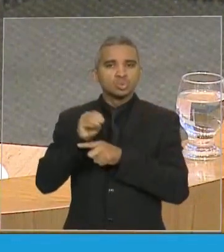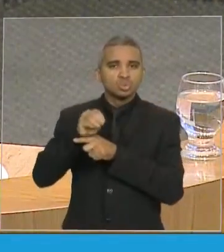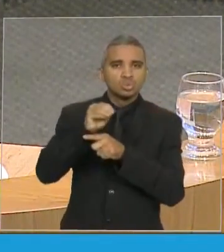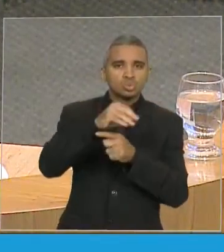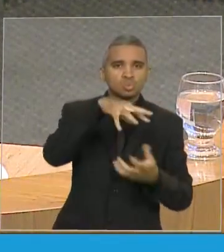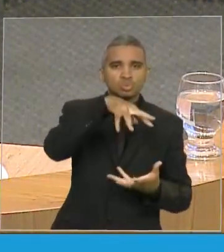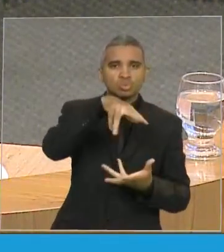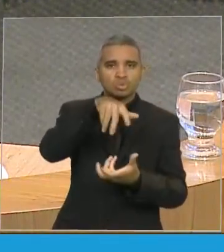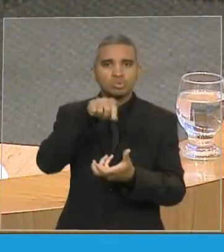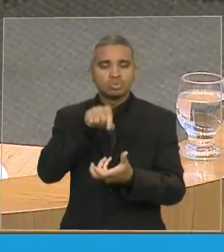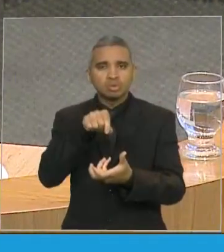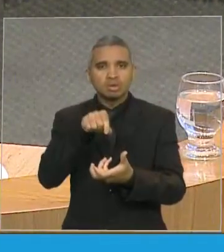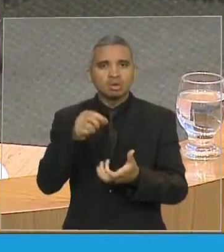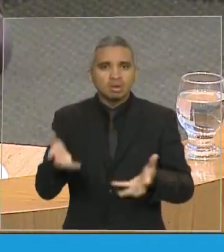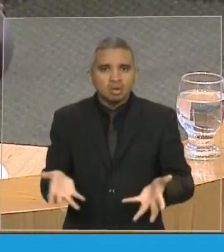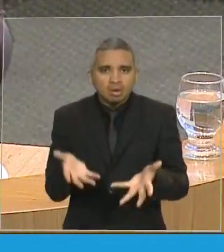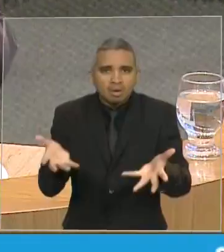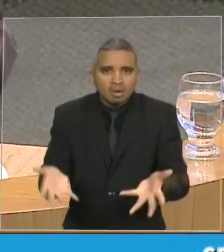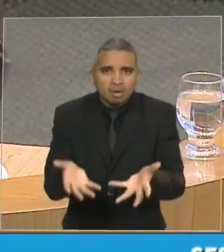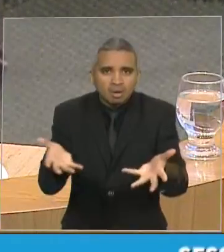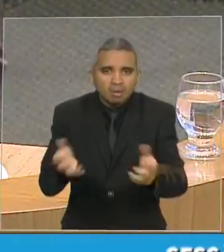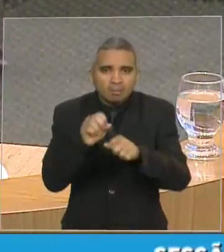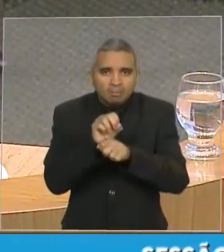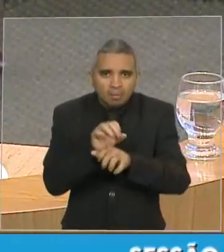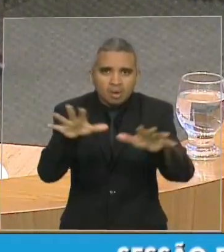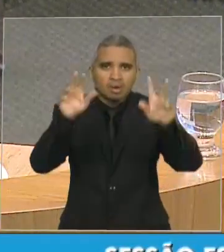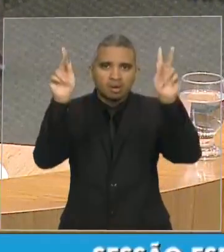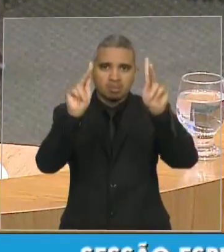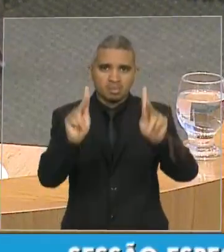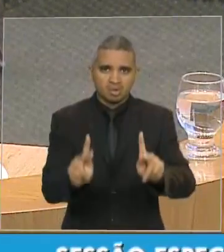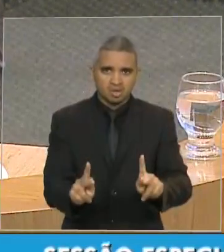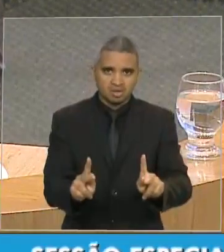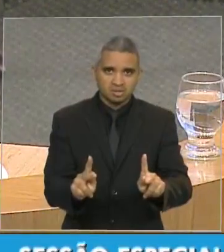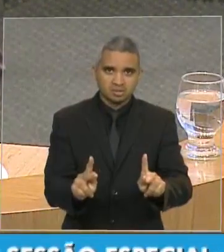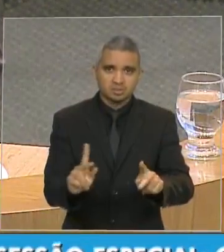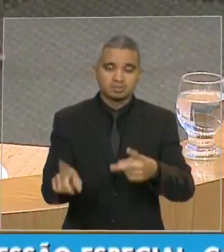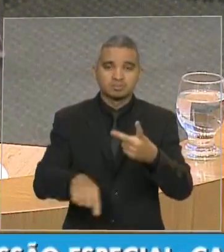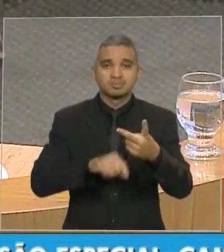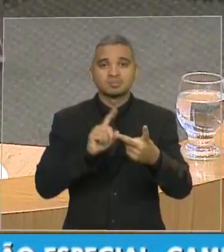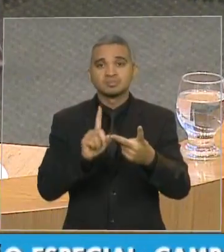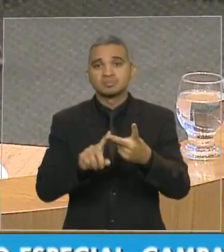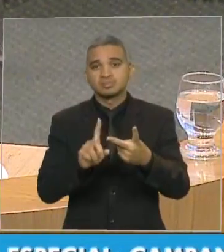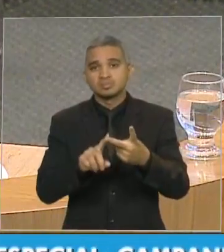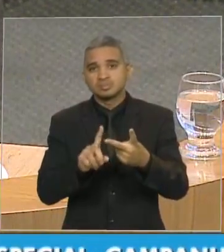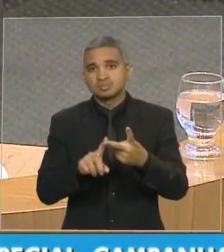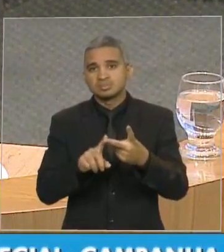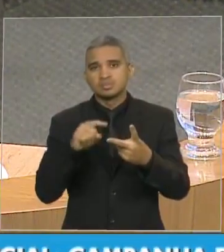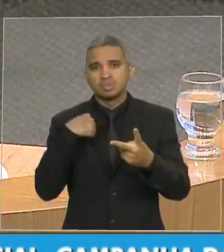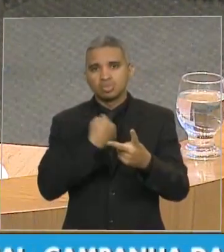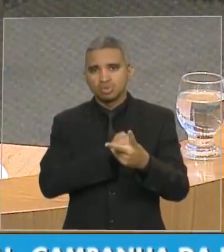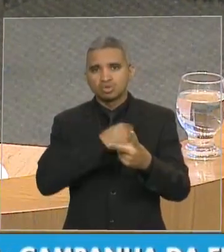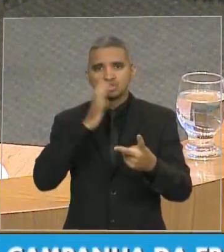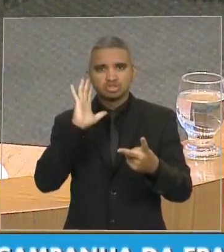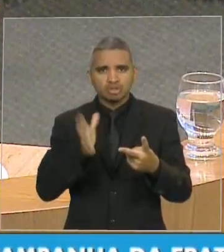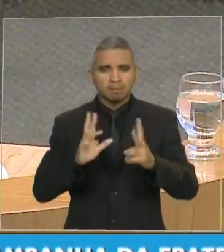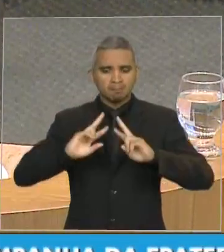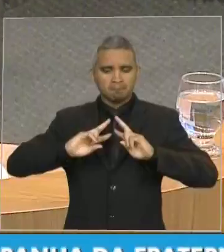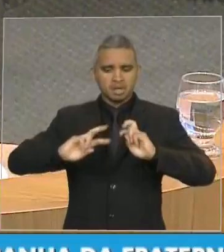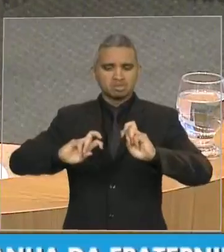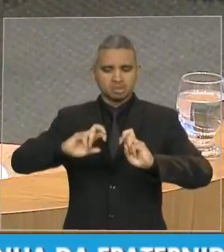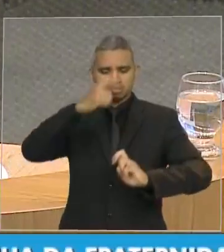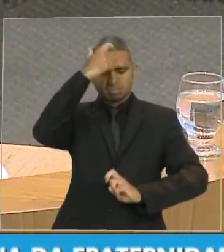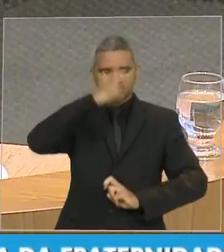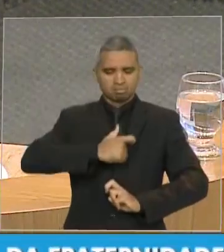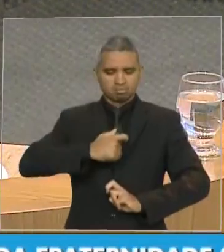paz. Depois, já que nós temos a consciência de que somos violentos, nós